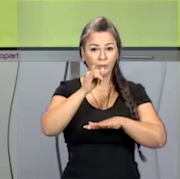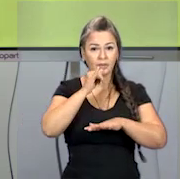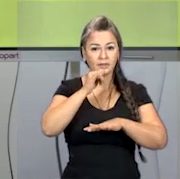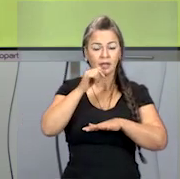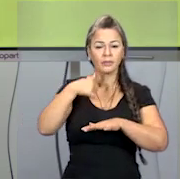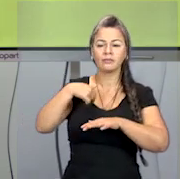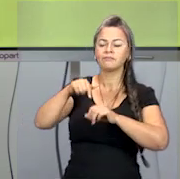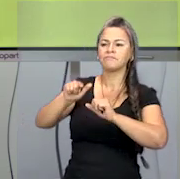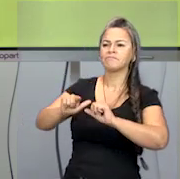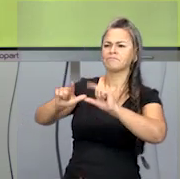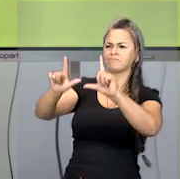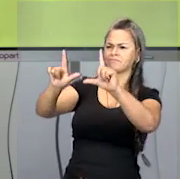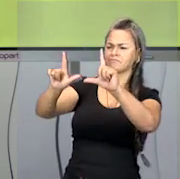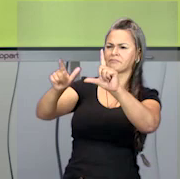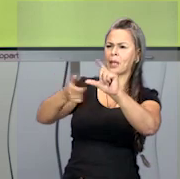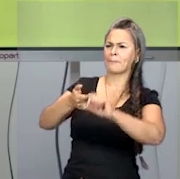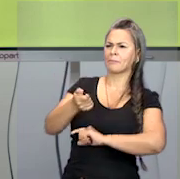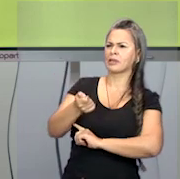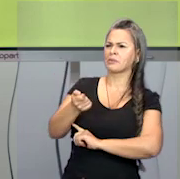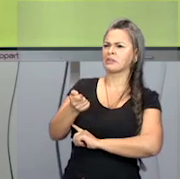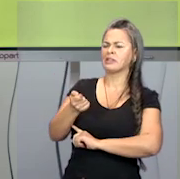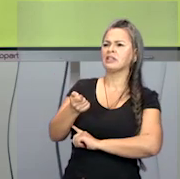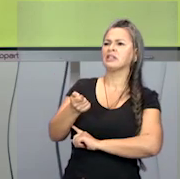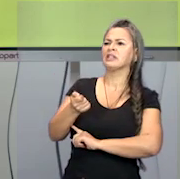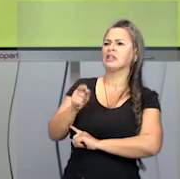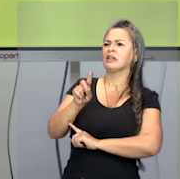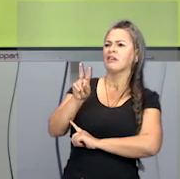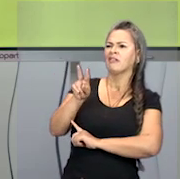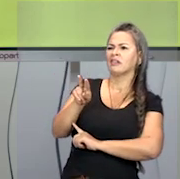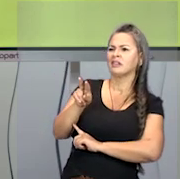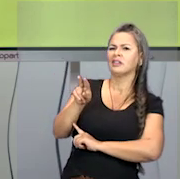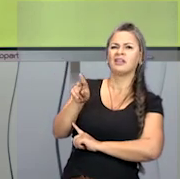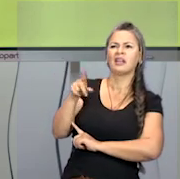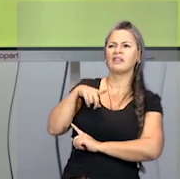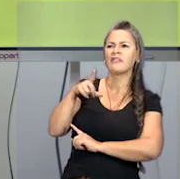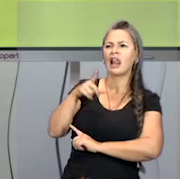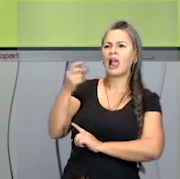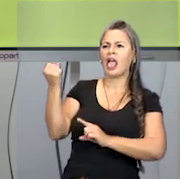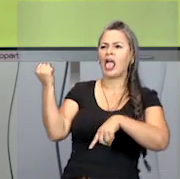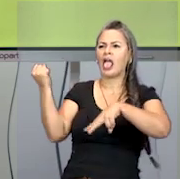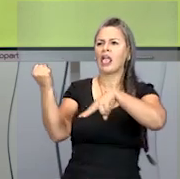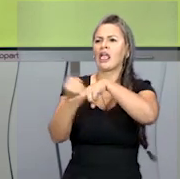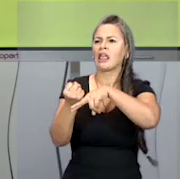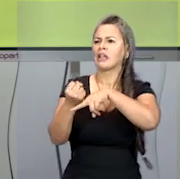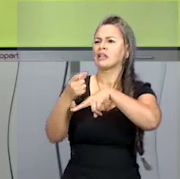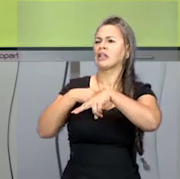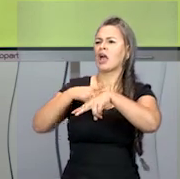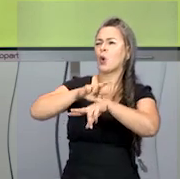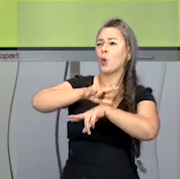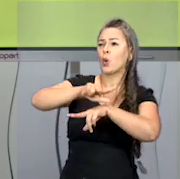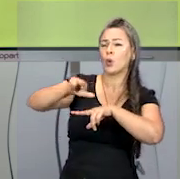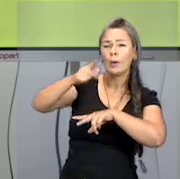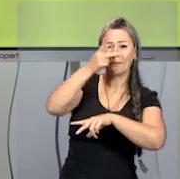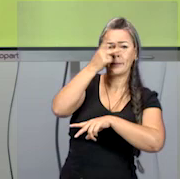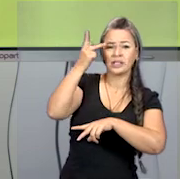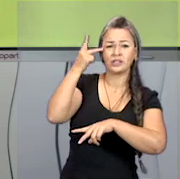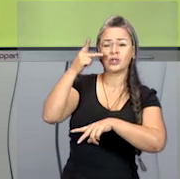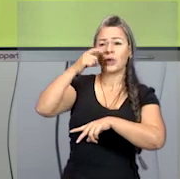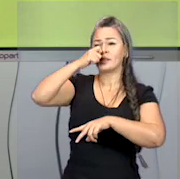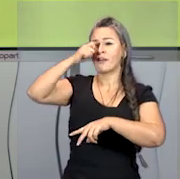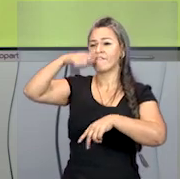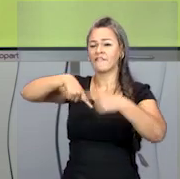televisão pessoas falando sobre assassinatos em série, sobre psicopatas, sobre